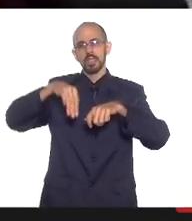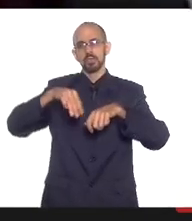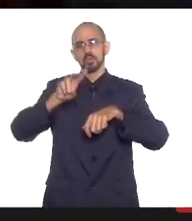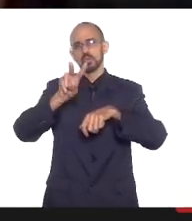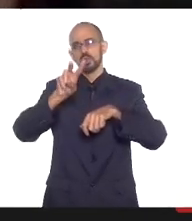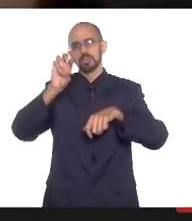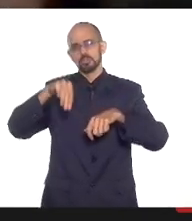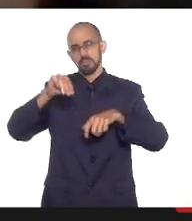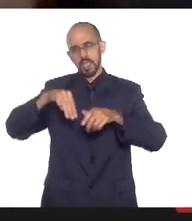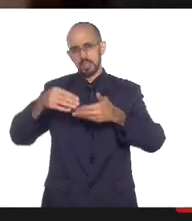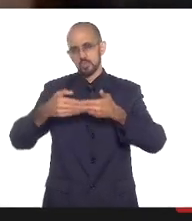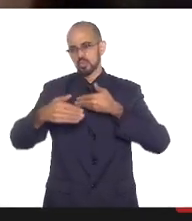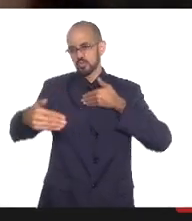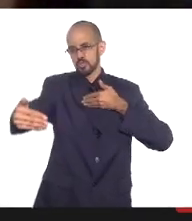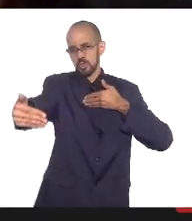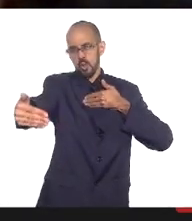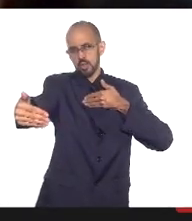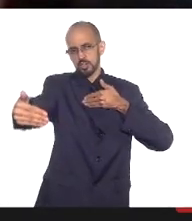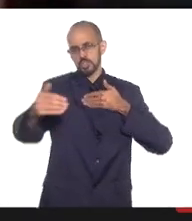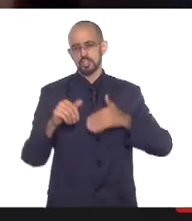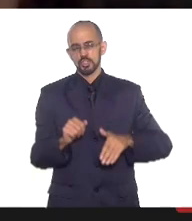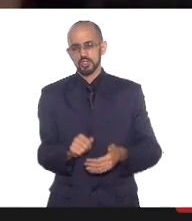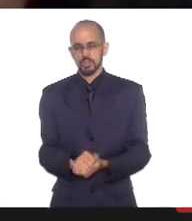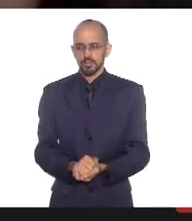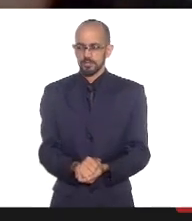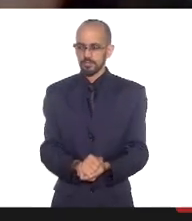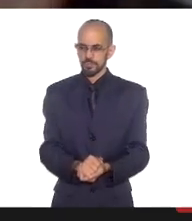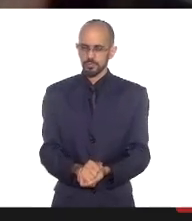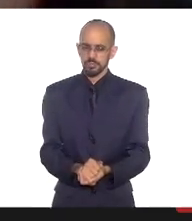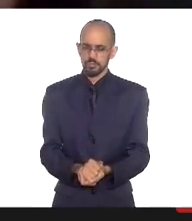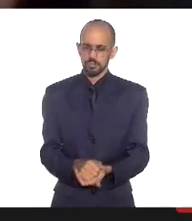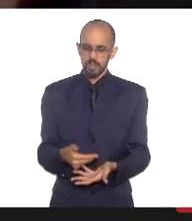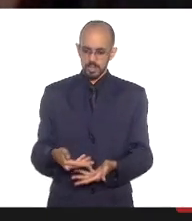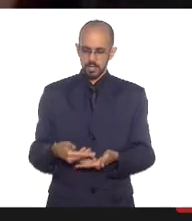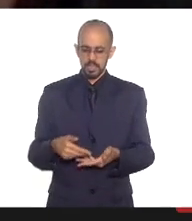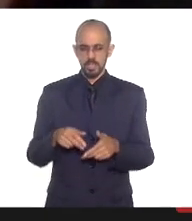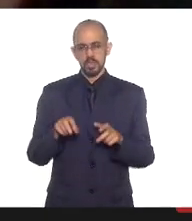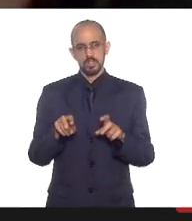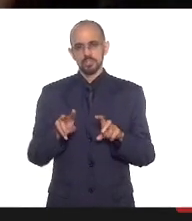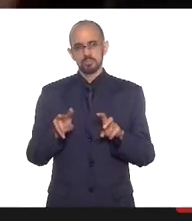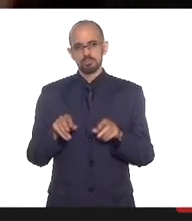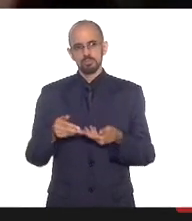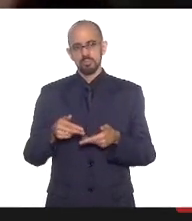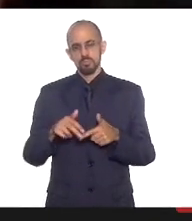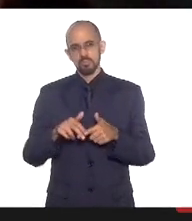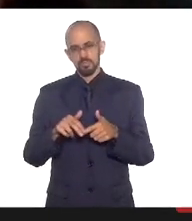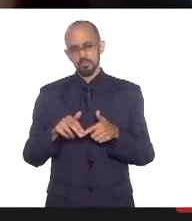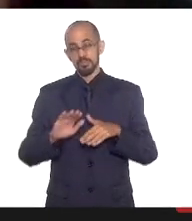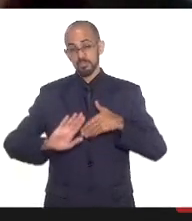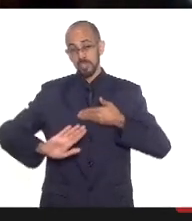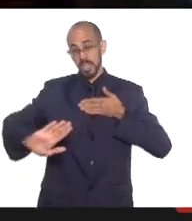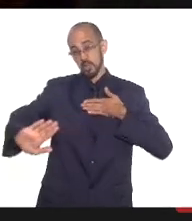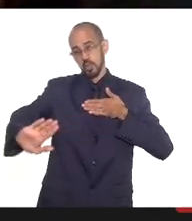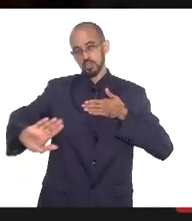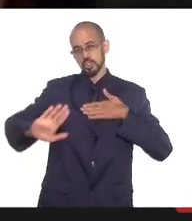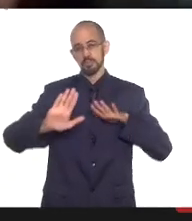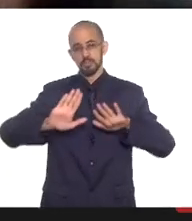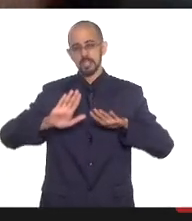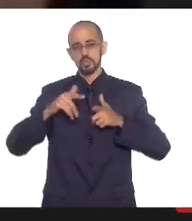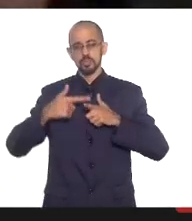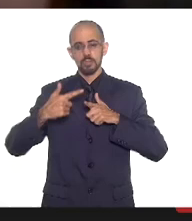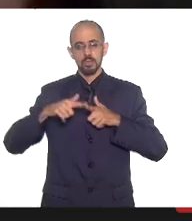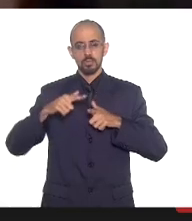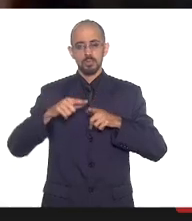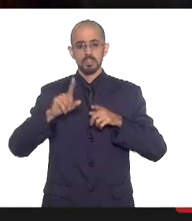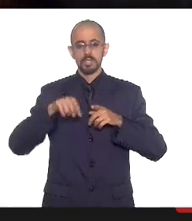duas clientes em relação a esses atendentes é o problema tá E quem tá